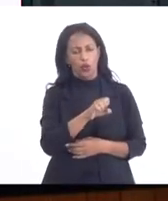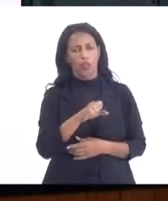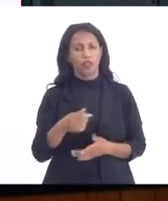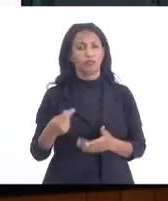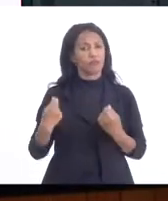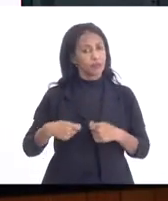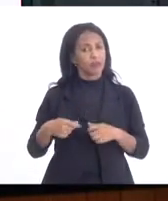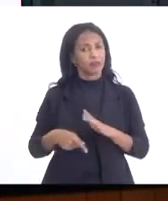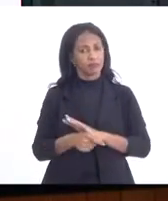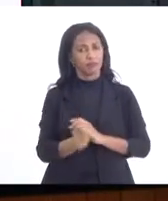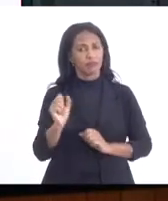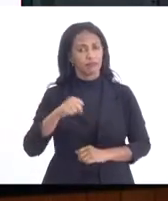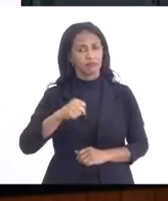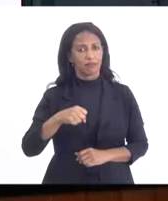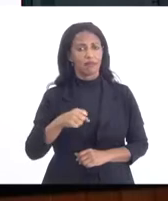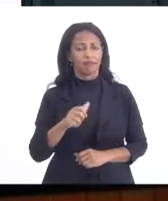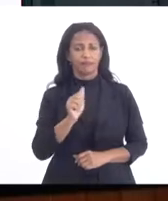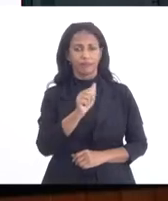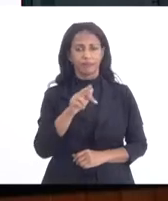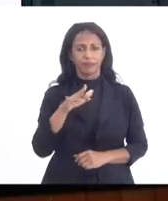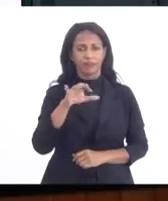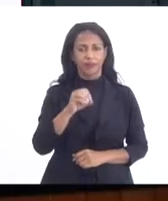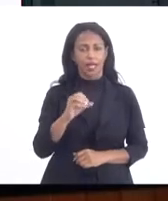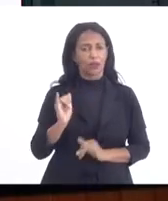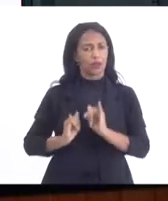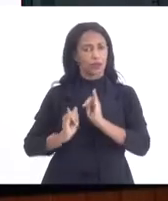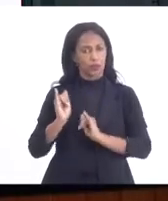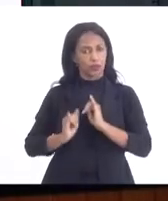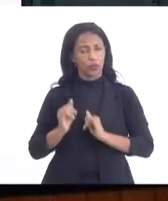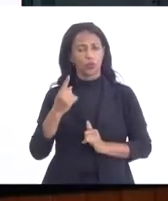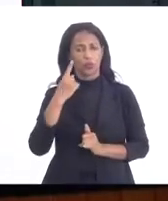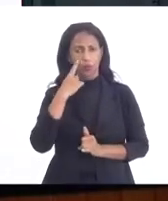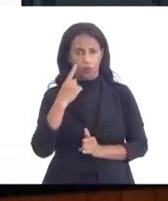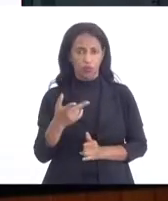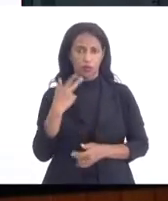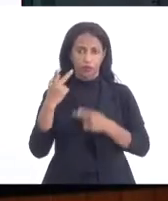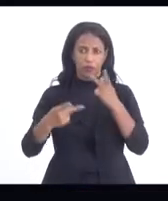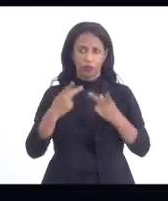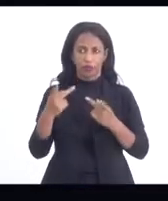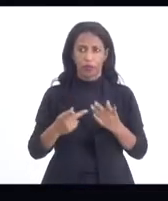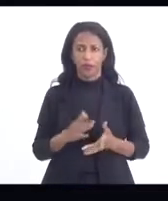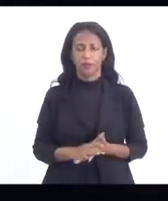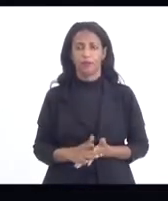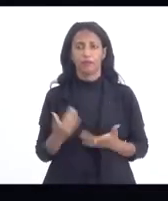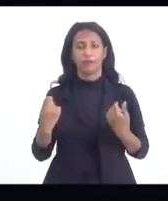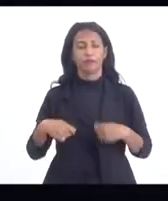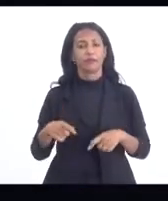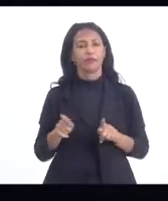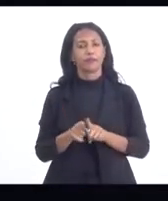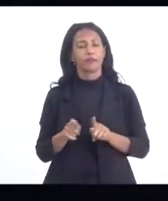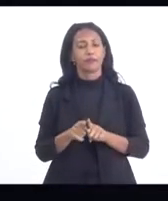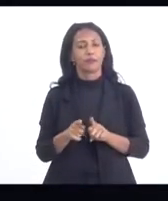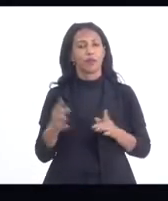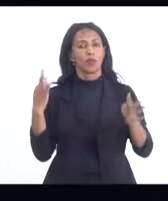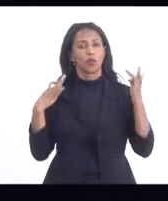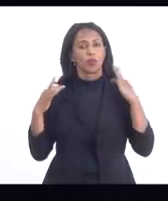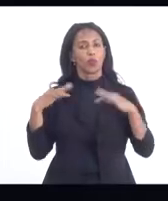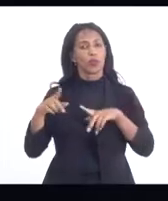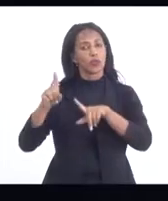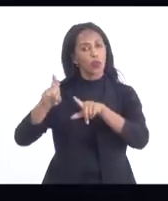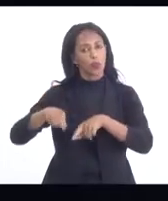de investimentos, sim, também na agroindústria, como já nós ouvimos falar aqui. Precisamos também no turismo